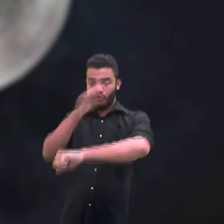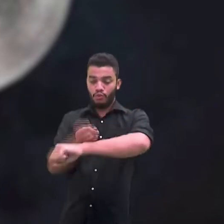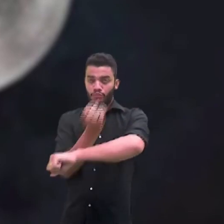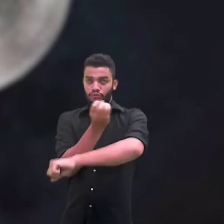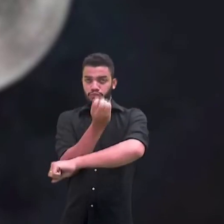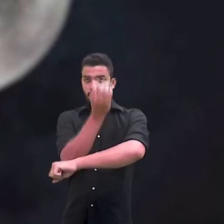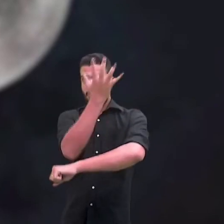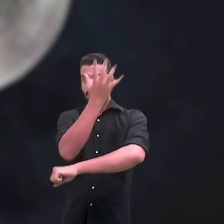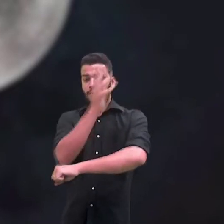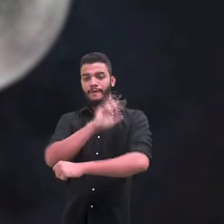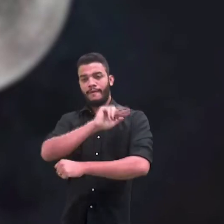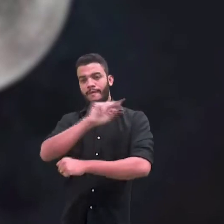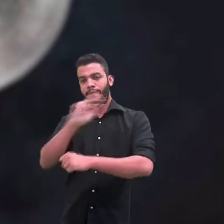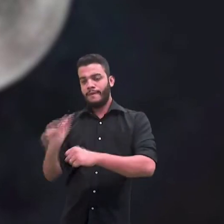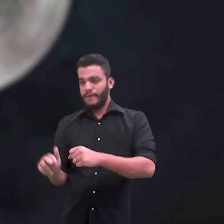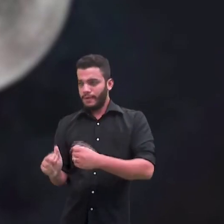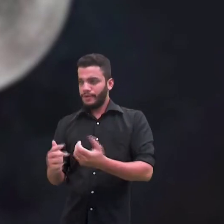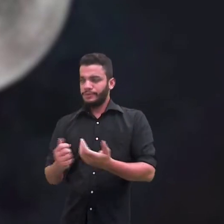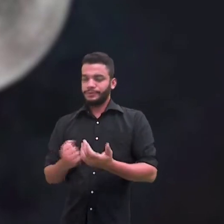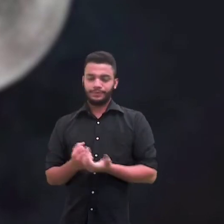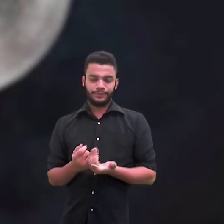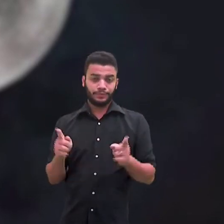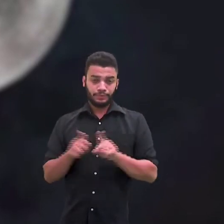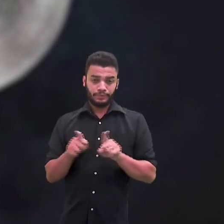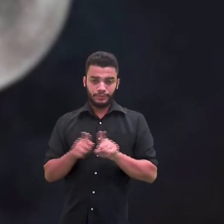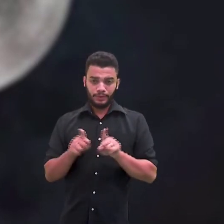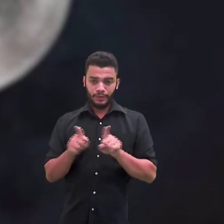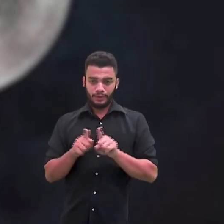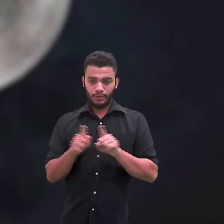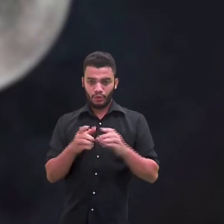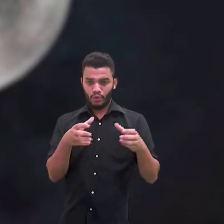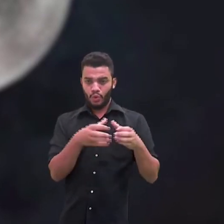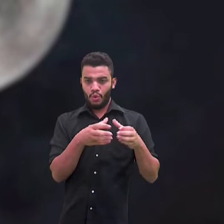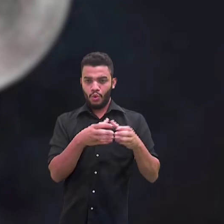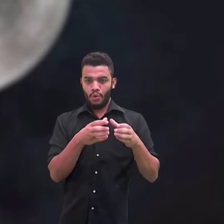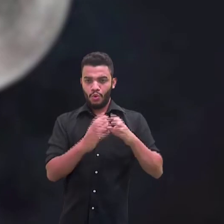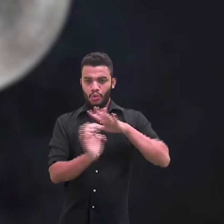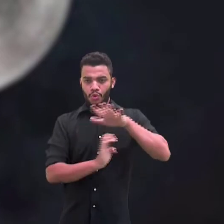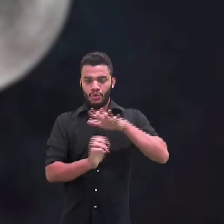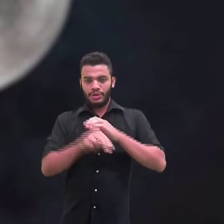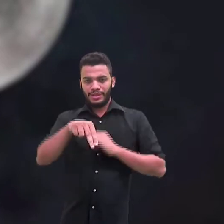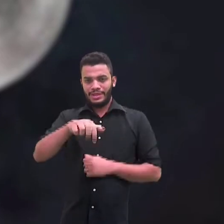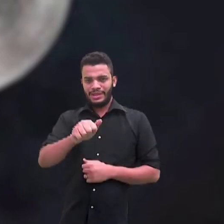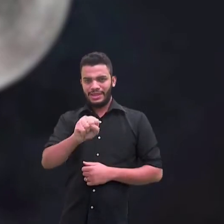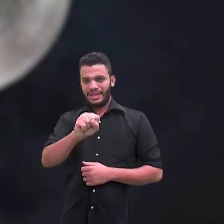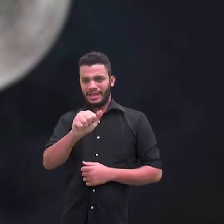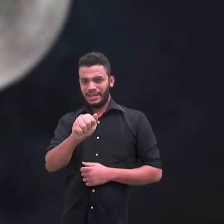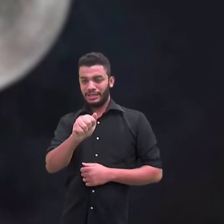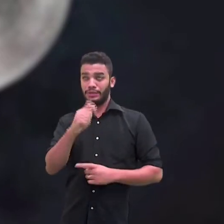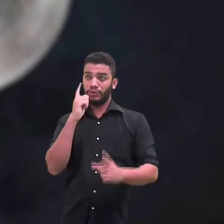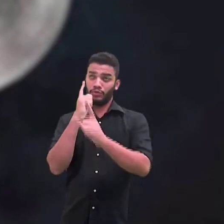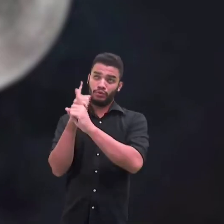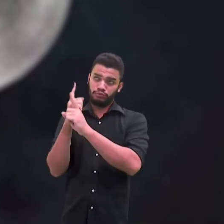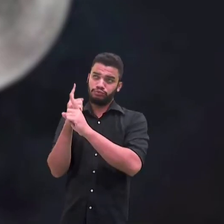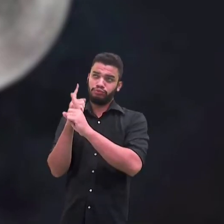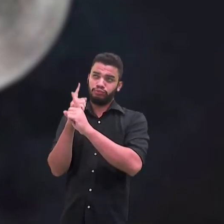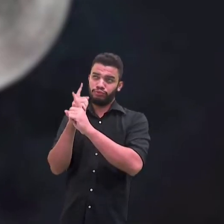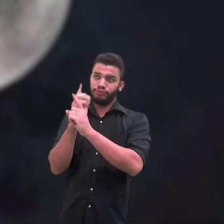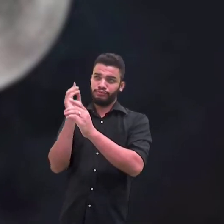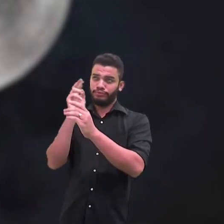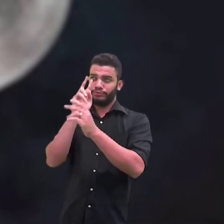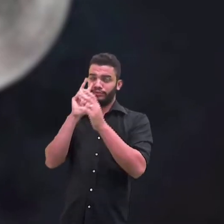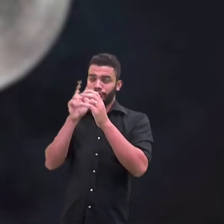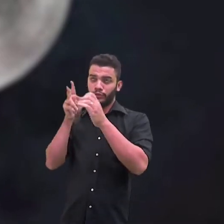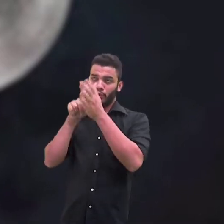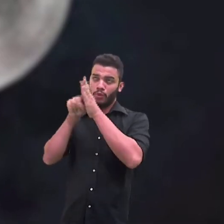corpo celeste com maior atividade vulcânica no Sistema Solar. Muito legal, né? E por fim, Urano, que tem